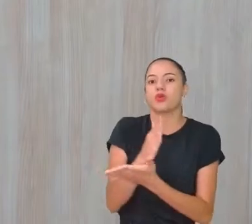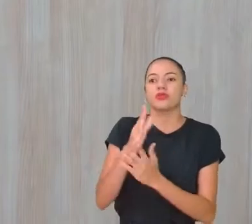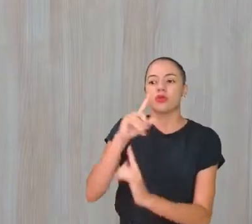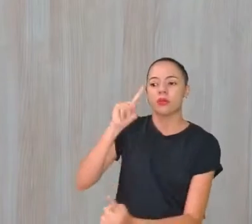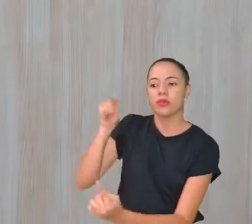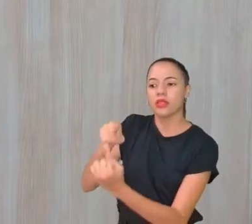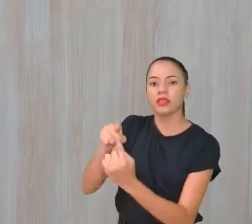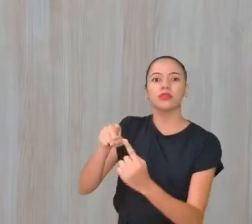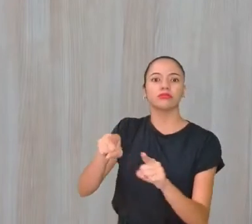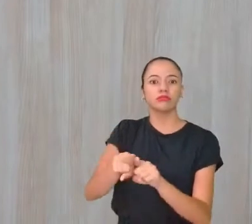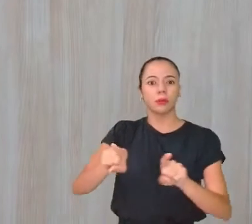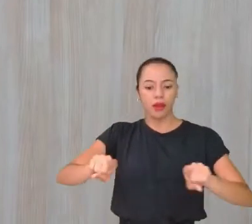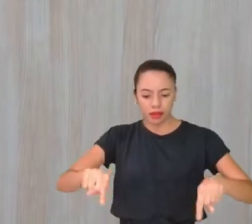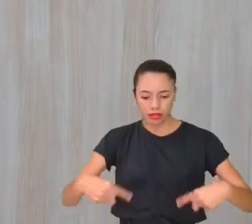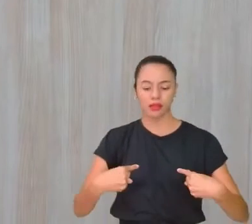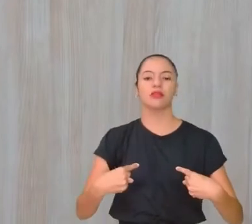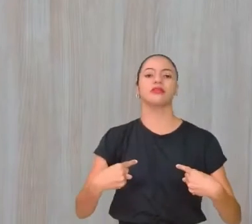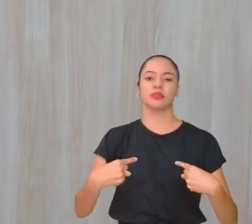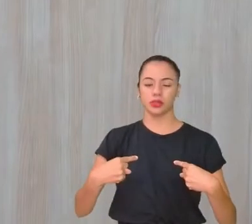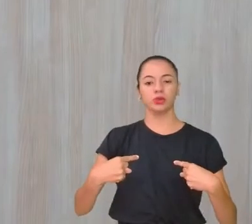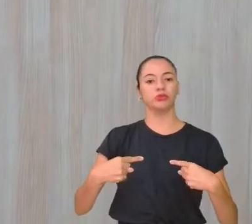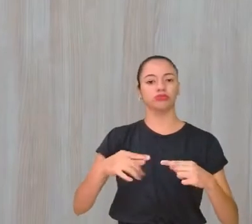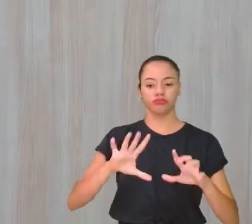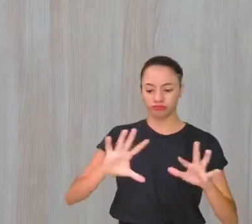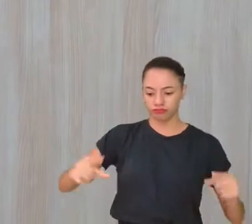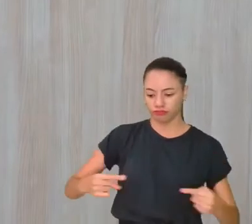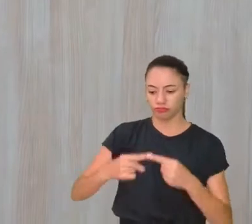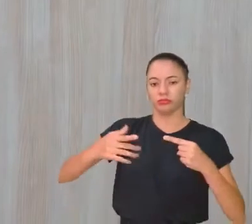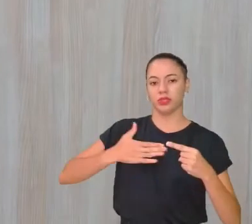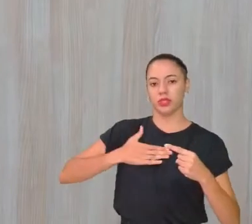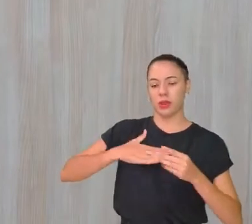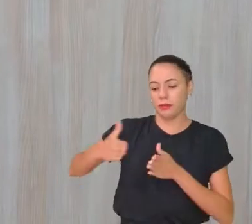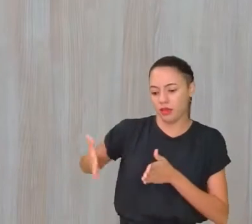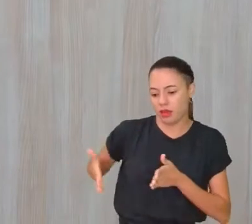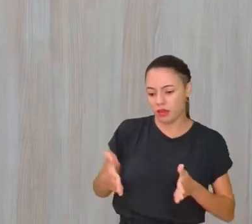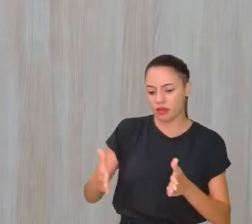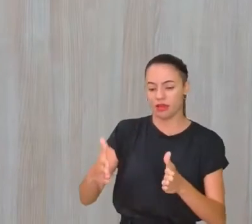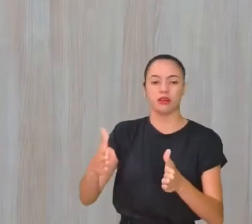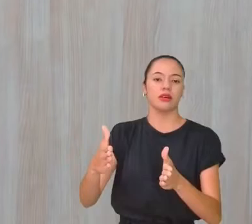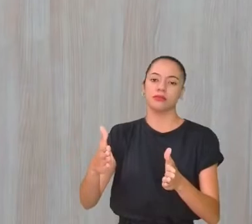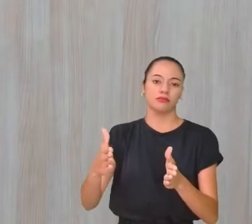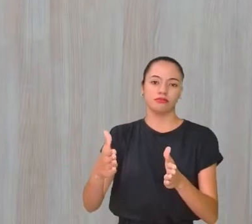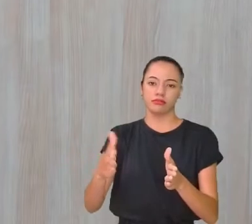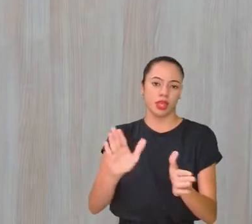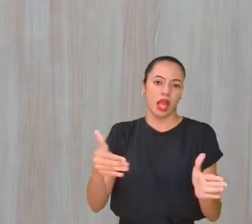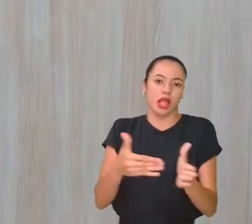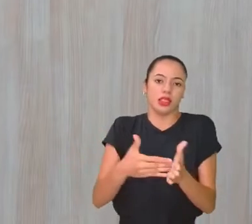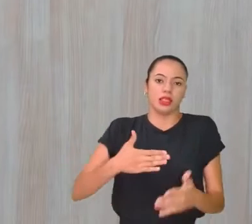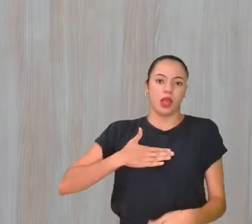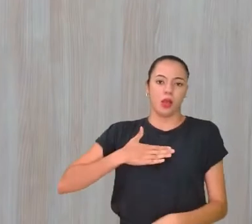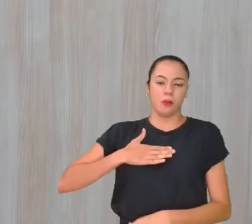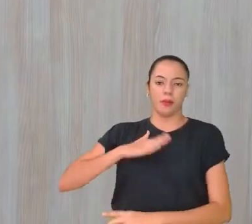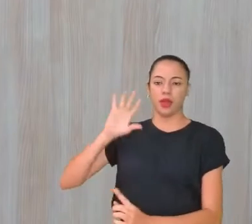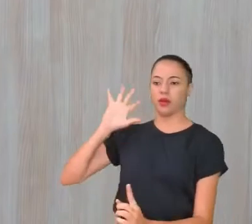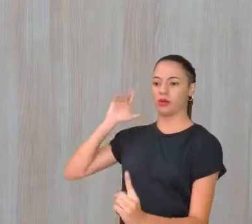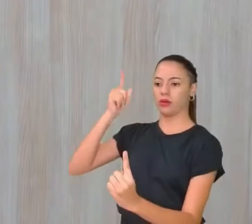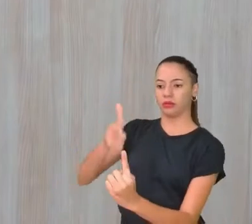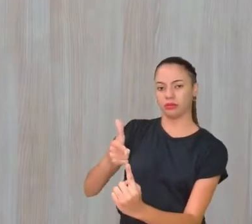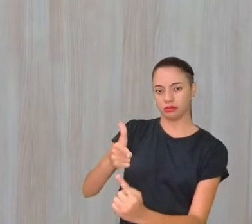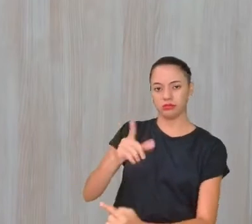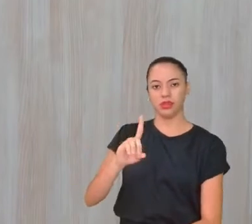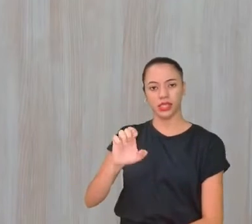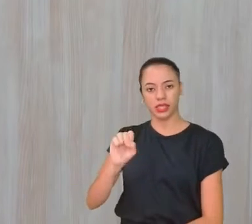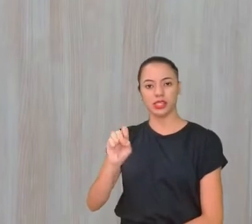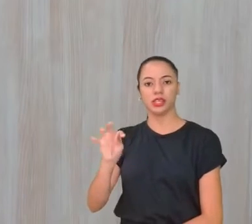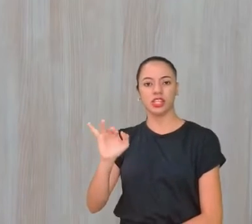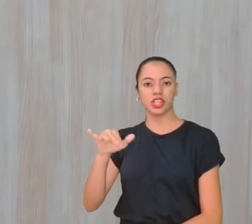desafios que farão parte da sua trajetória até o seu destino. Então, os